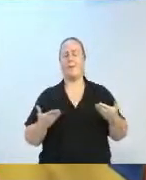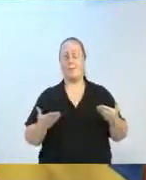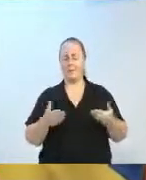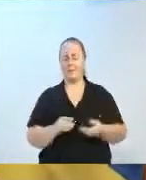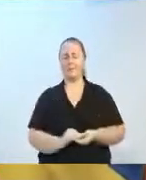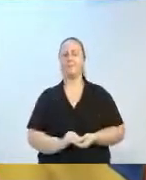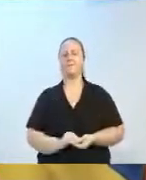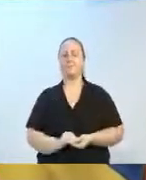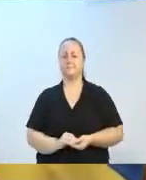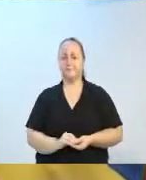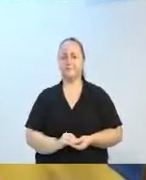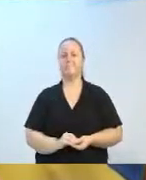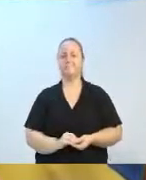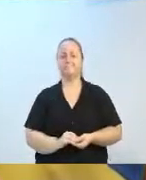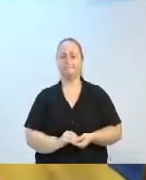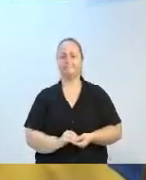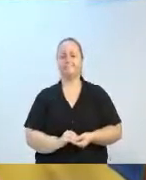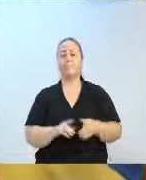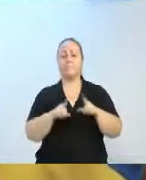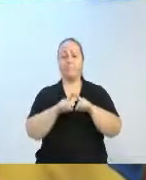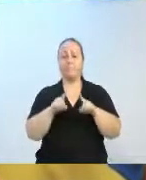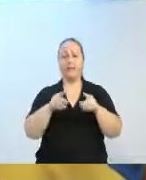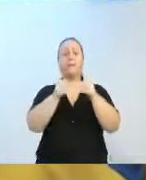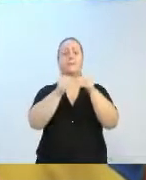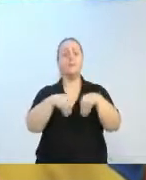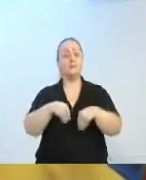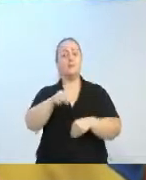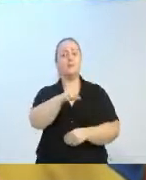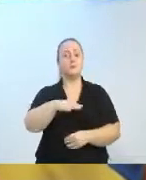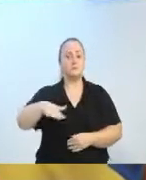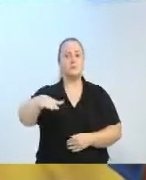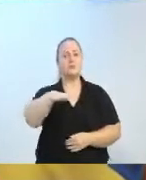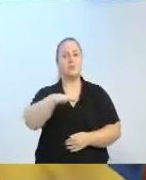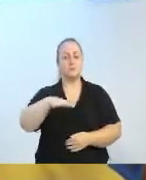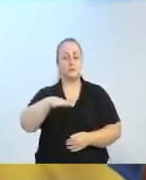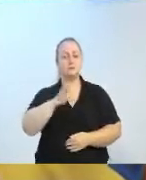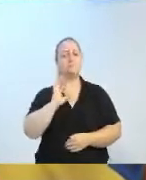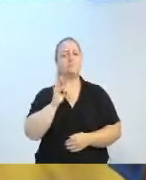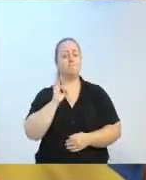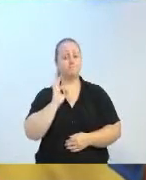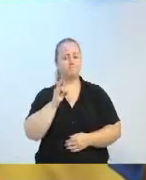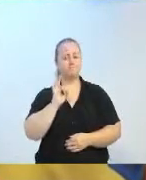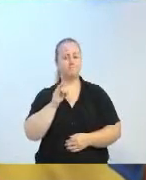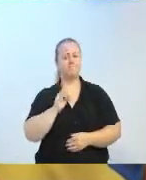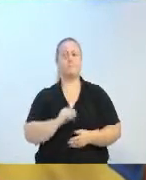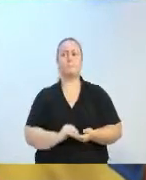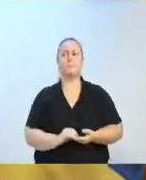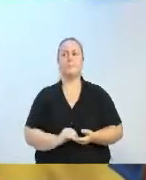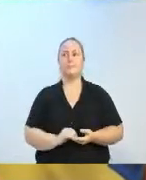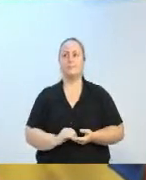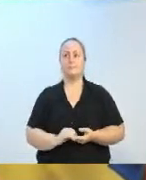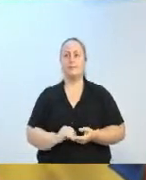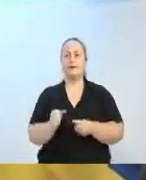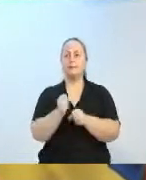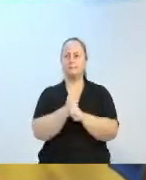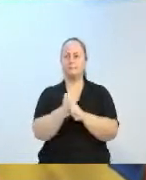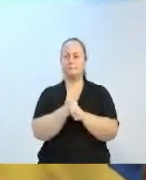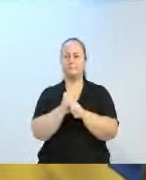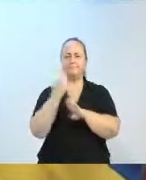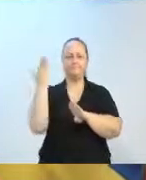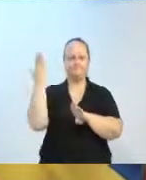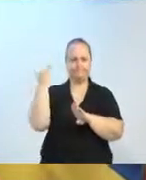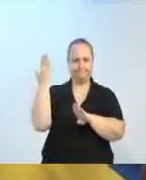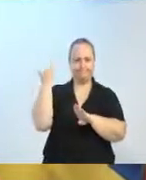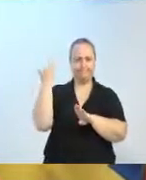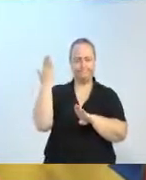uma questão social grande ao nosso paciente. Alguns anos atrás, e aí por influência do